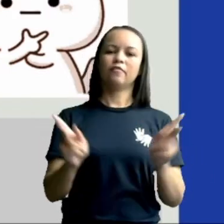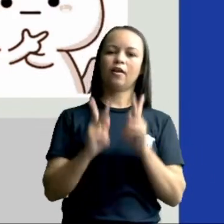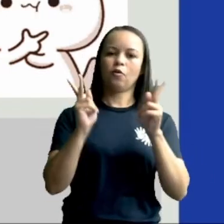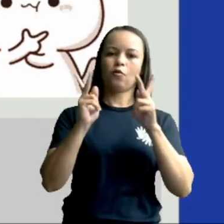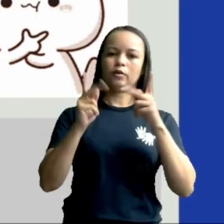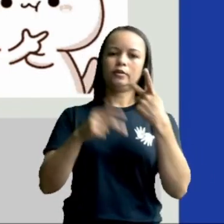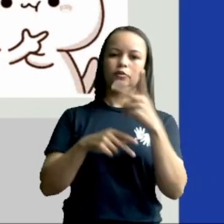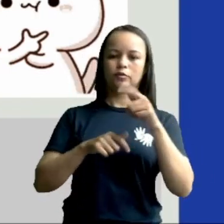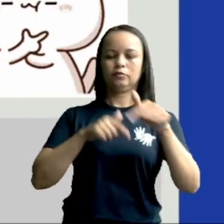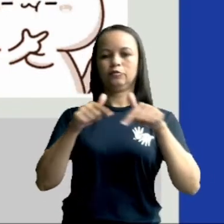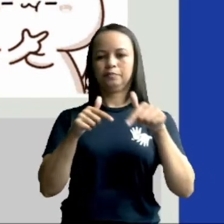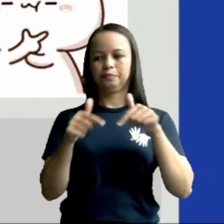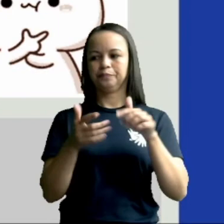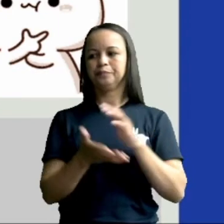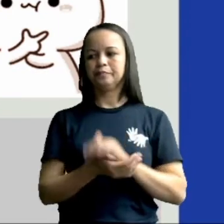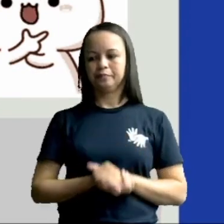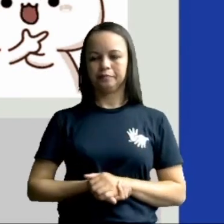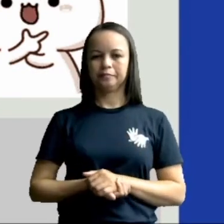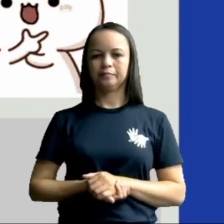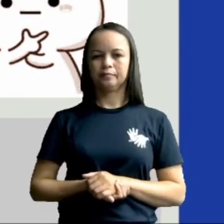comunidades da região.